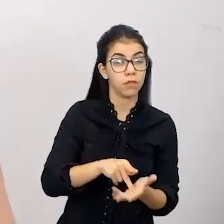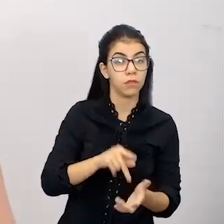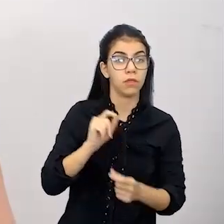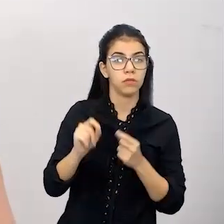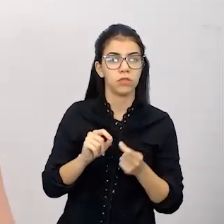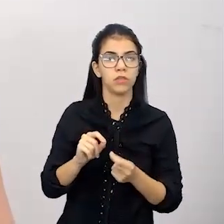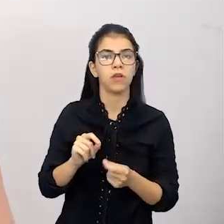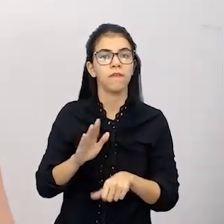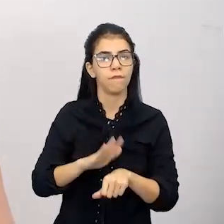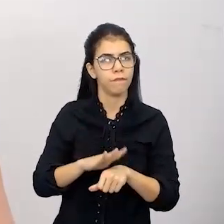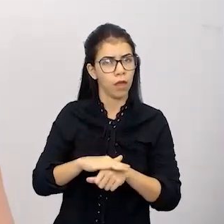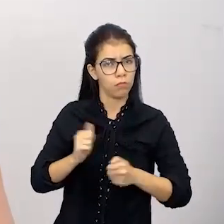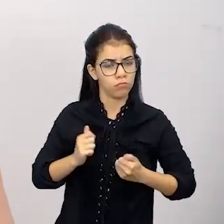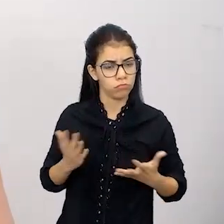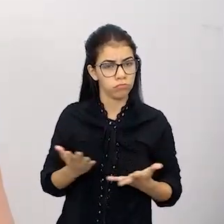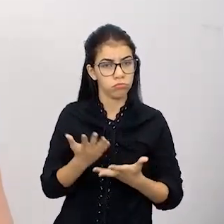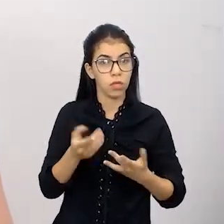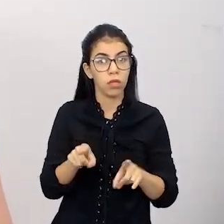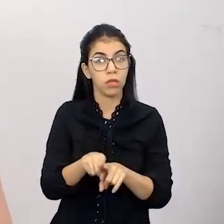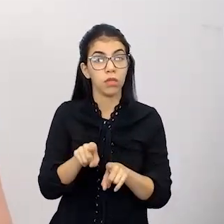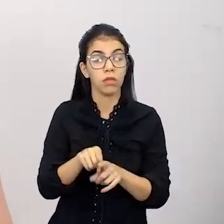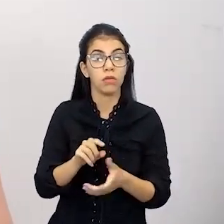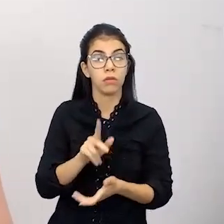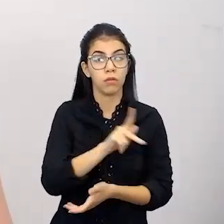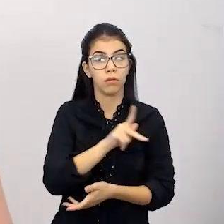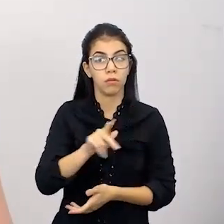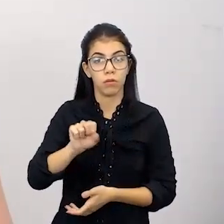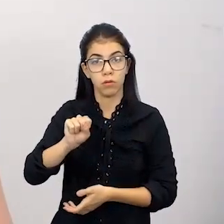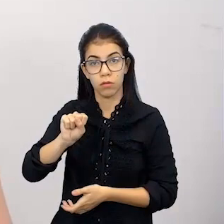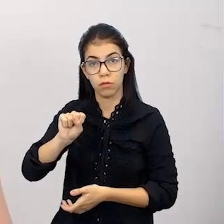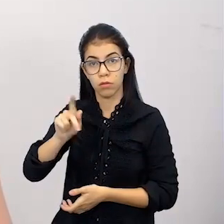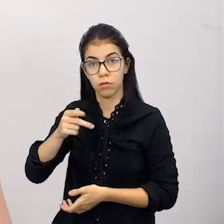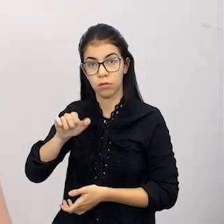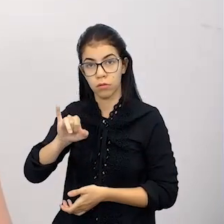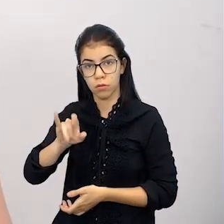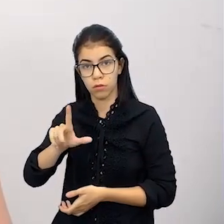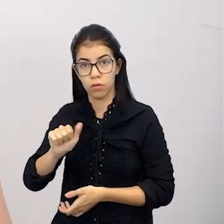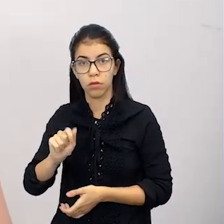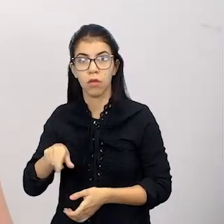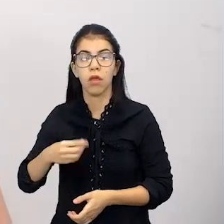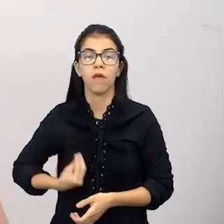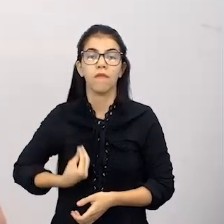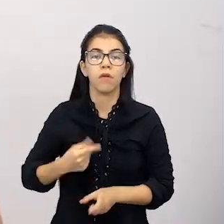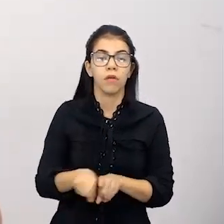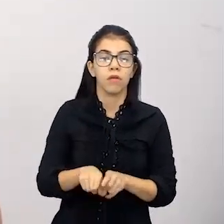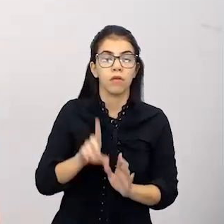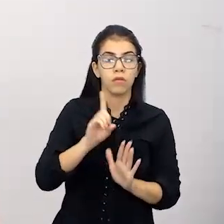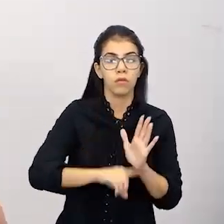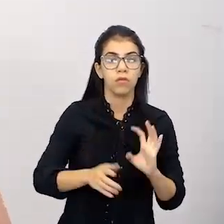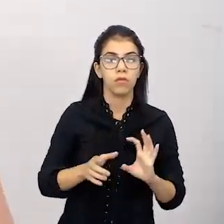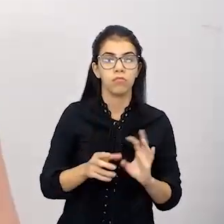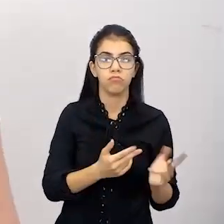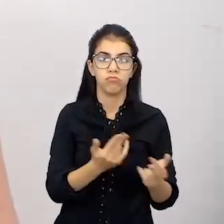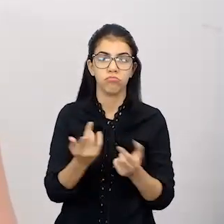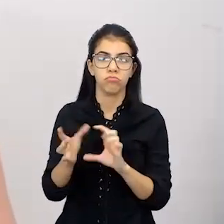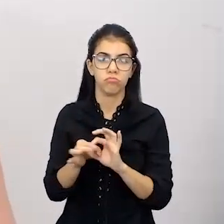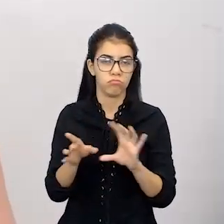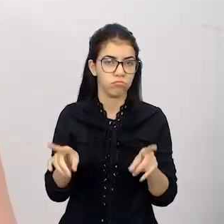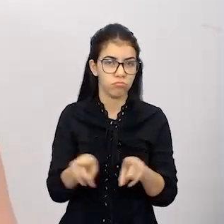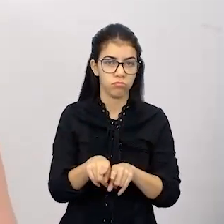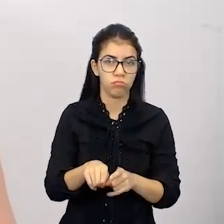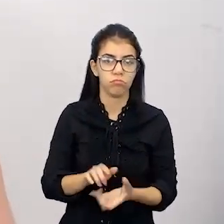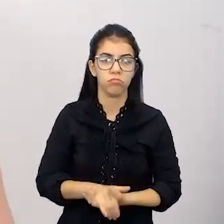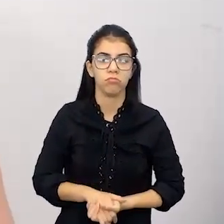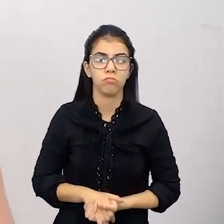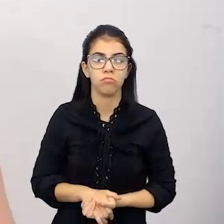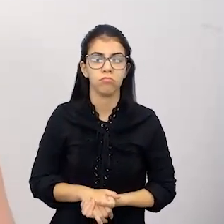faz isso acontecer, até porque a professora Sheila coloca aqui, ó, forma de sobrevivência muito triste, o direito igual para todos, né? Então,